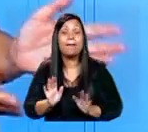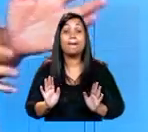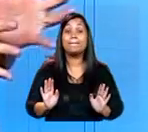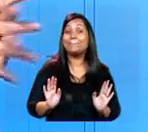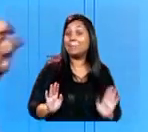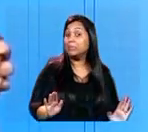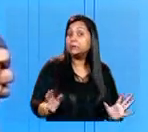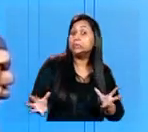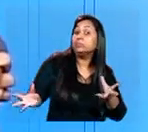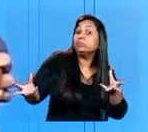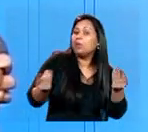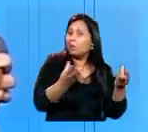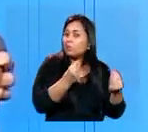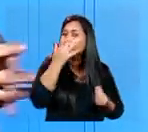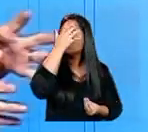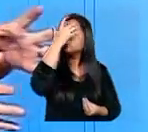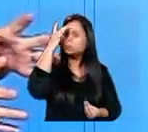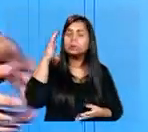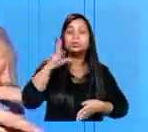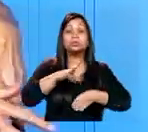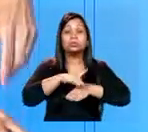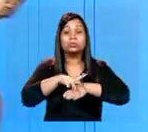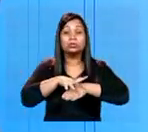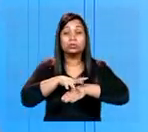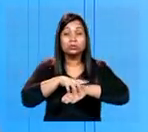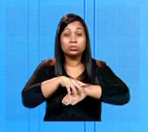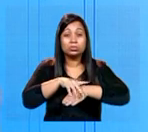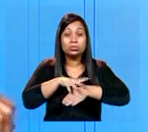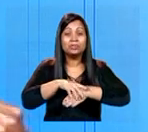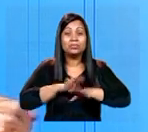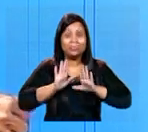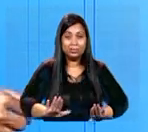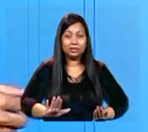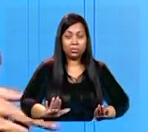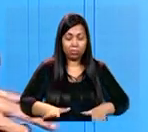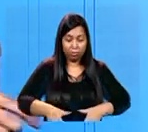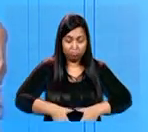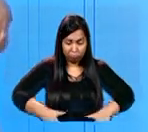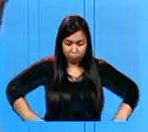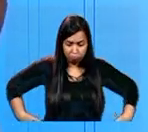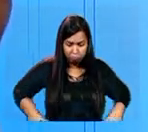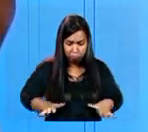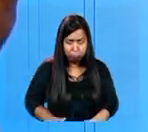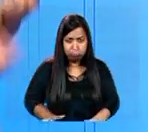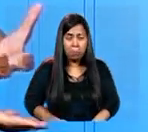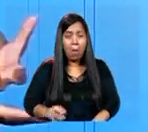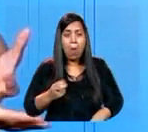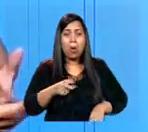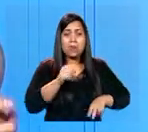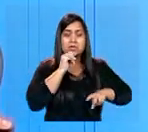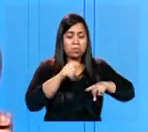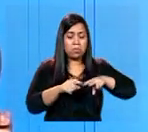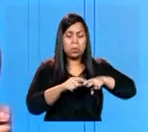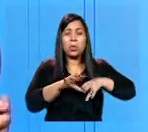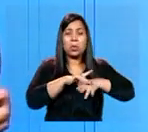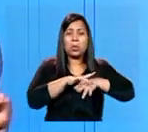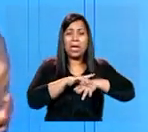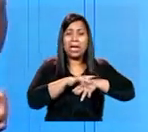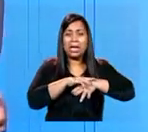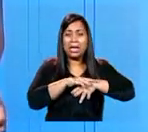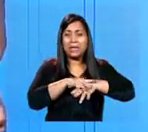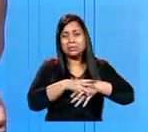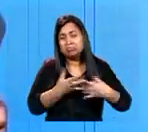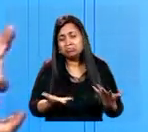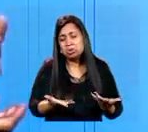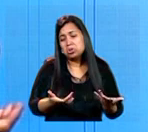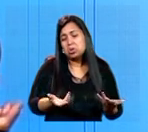em compensação, muitos pacientes de acidente, ele fica com fixador externo total, ou ele tem fraturas de membros inferiores